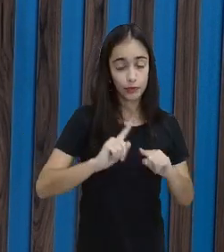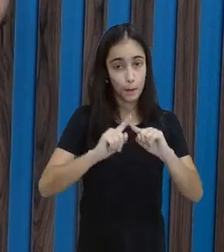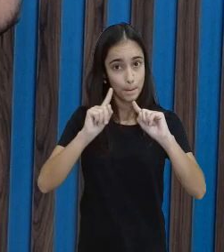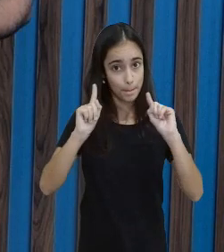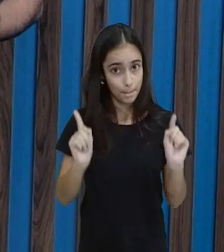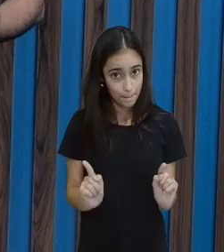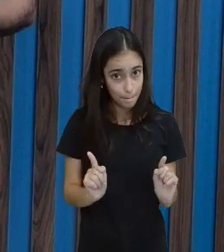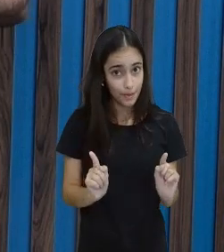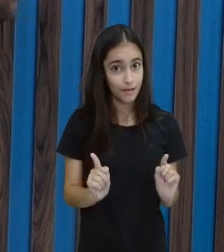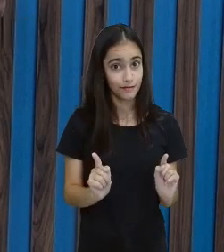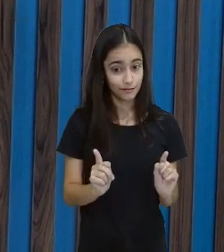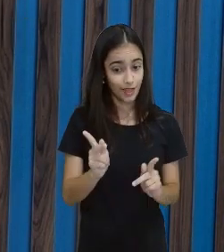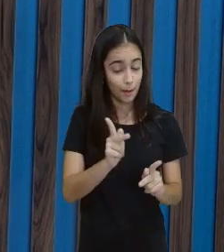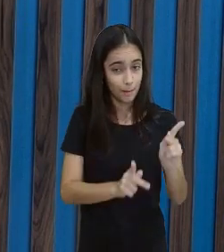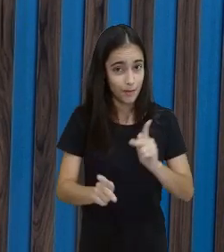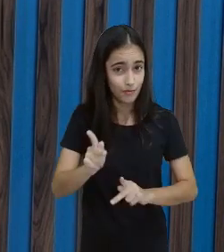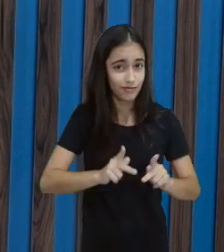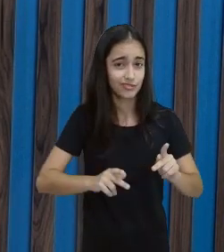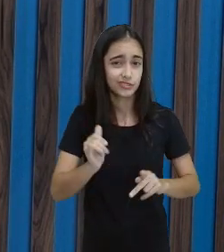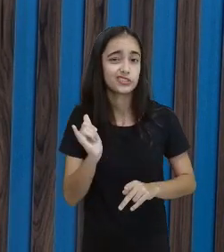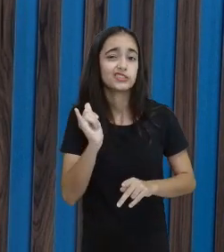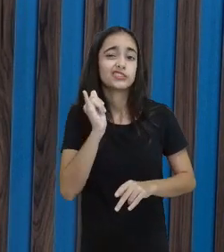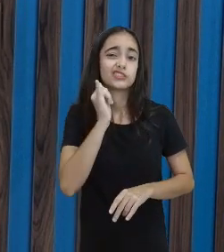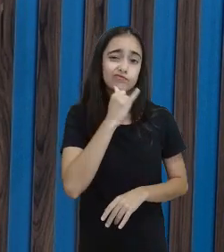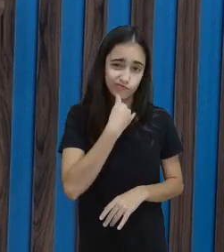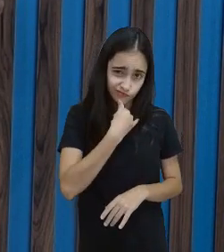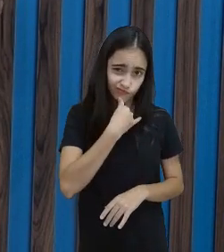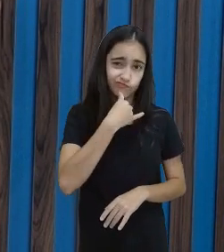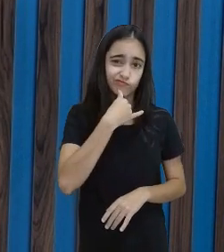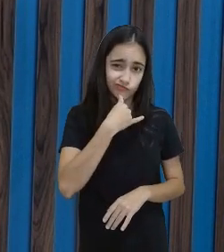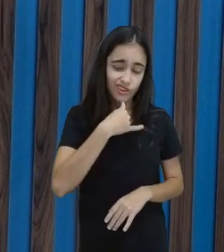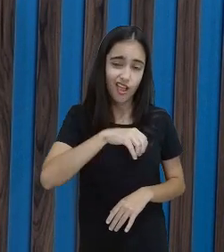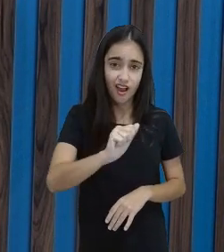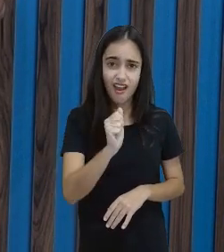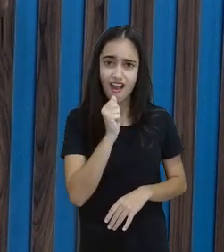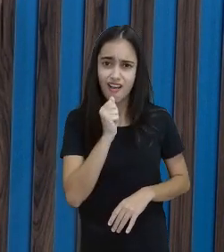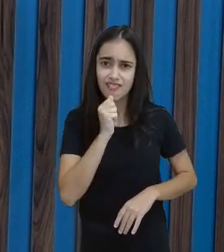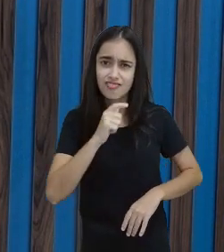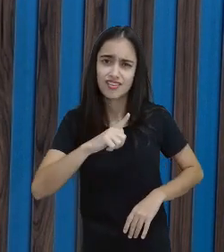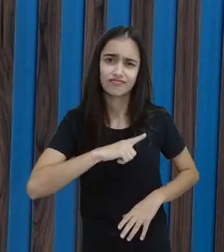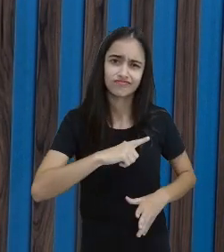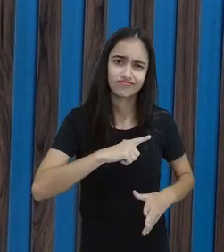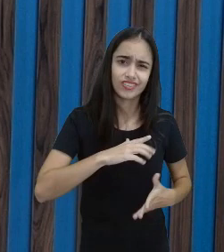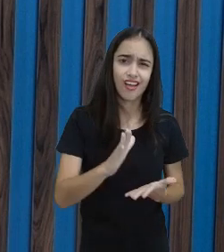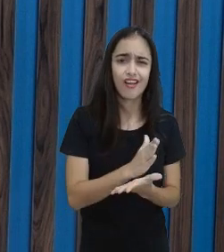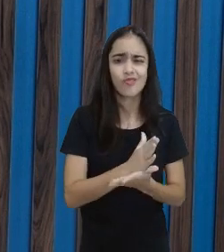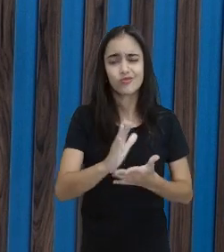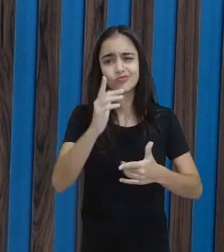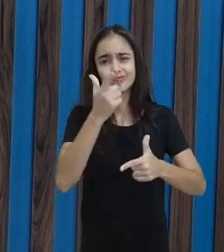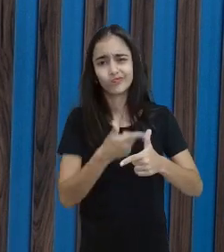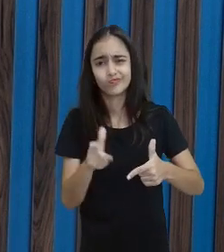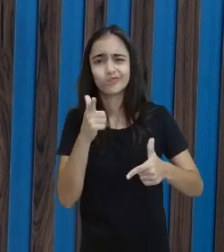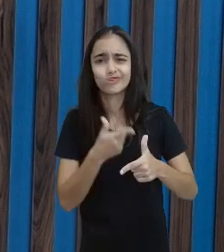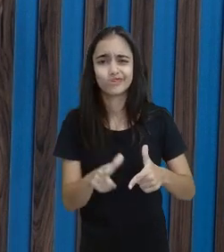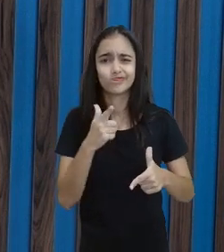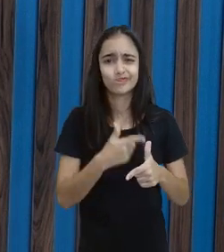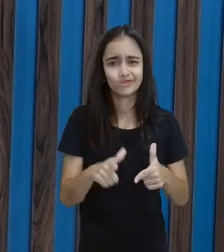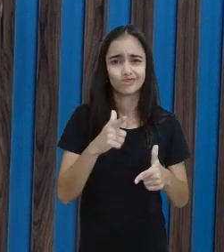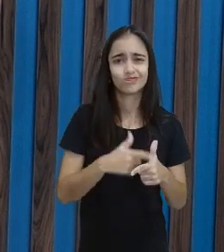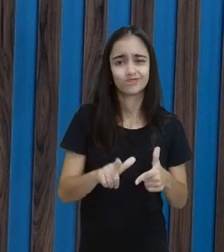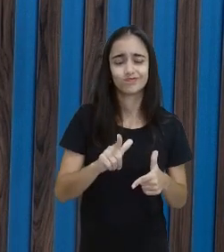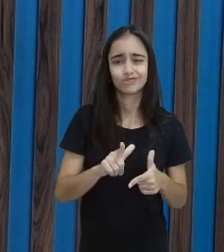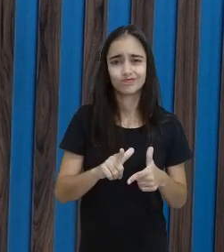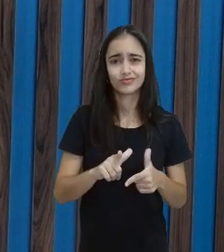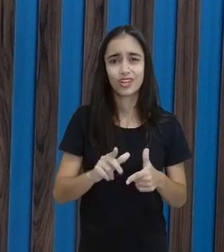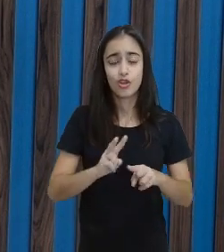essa população, infelizmente, ainda carrega sobre si a chaga, né, a mazela